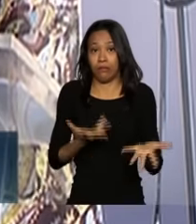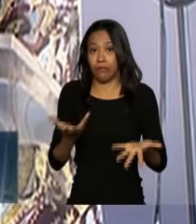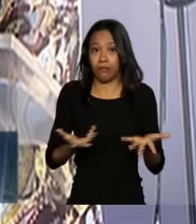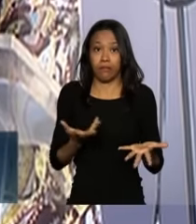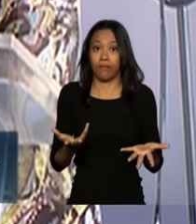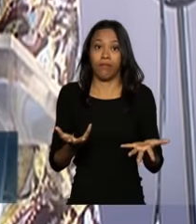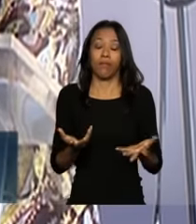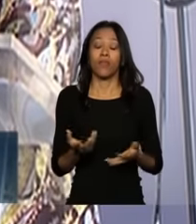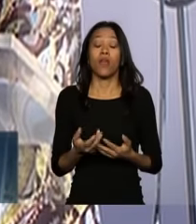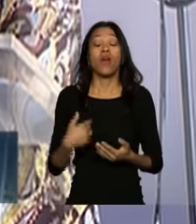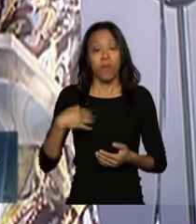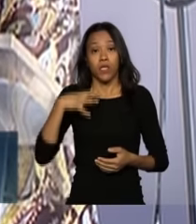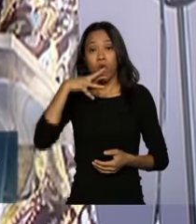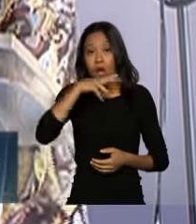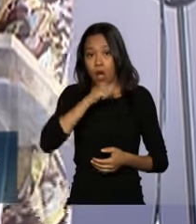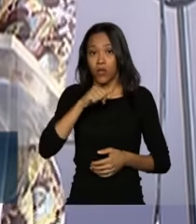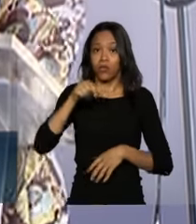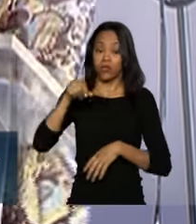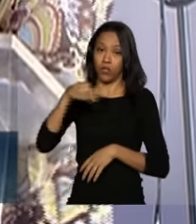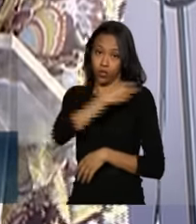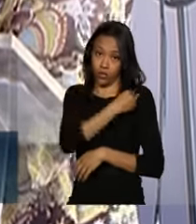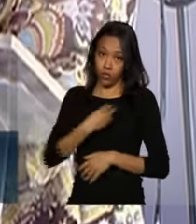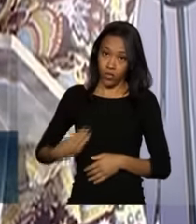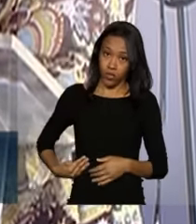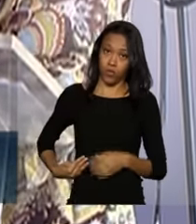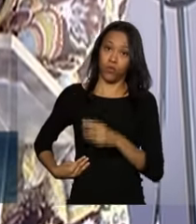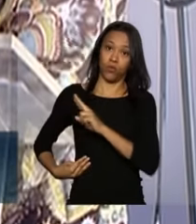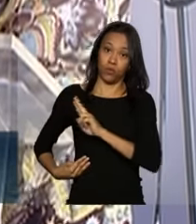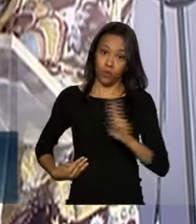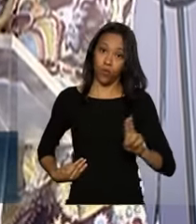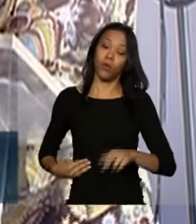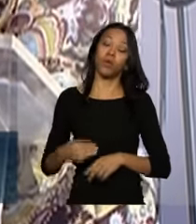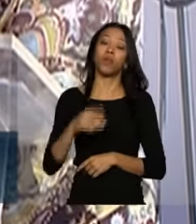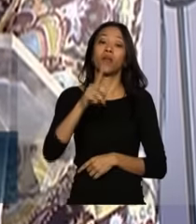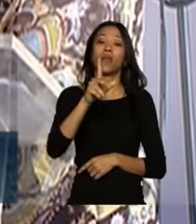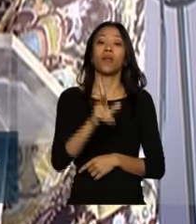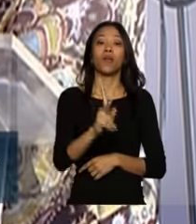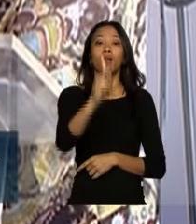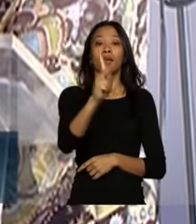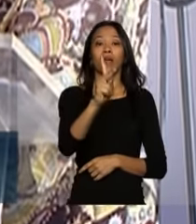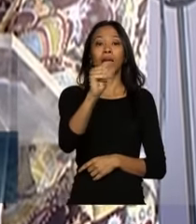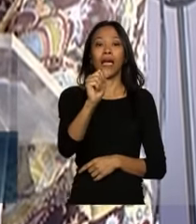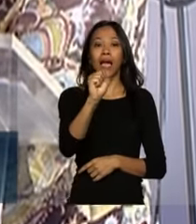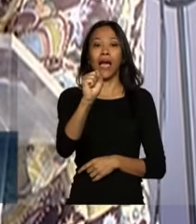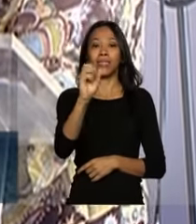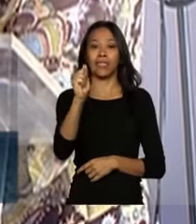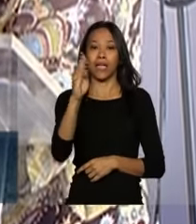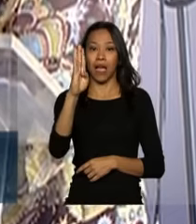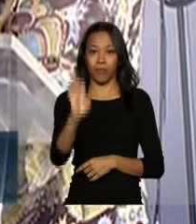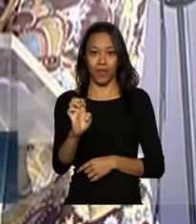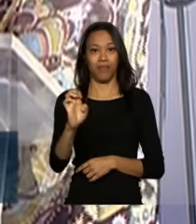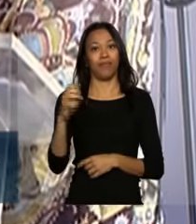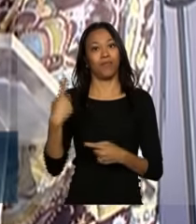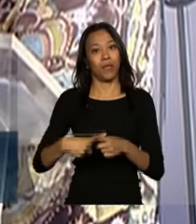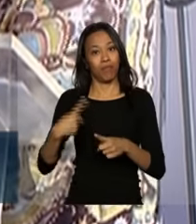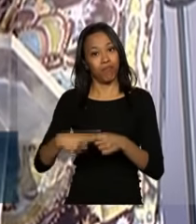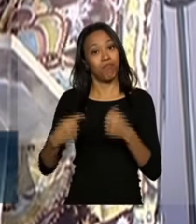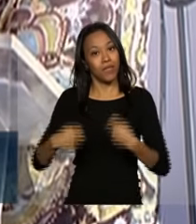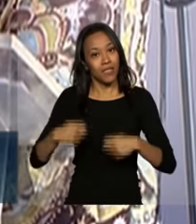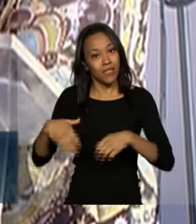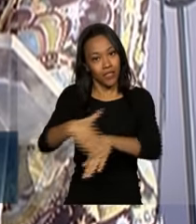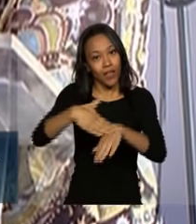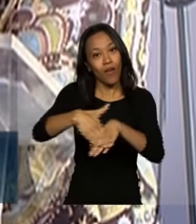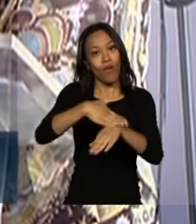o ministro Kassab vai ter um certo problema junto com o ministro da Integração, porque vai passar isso